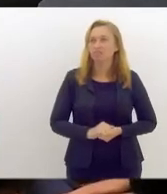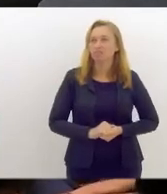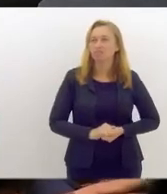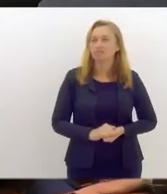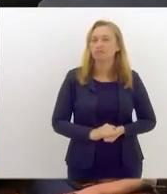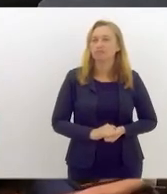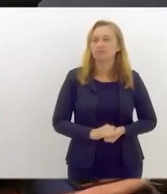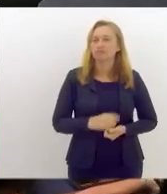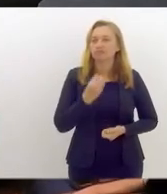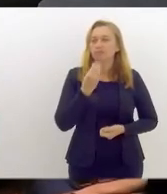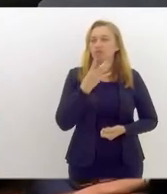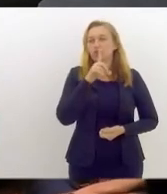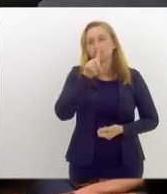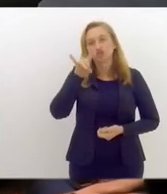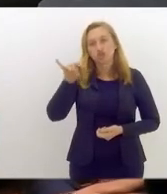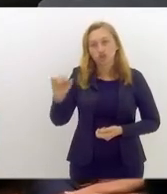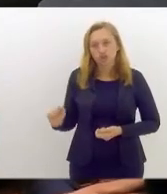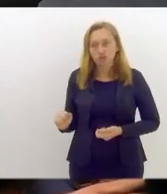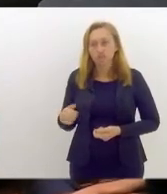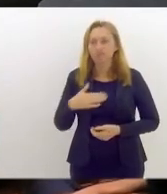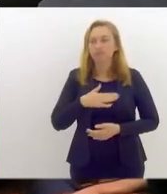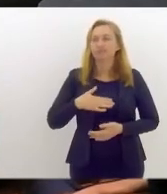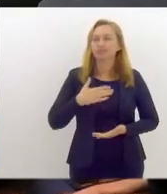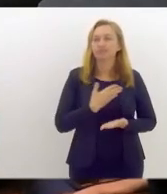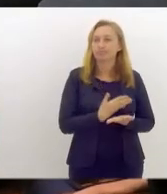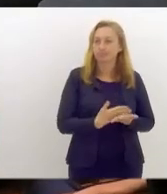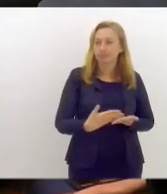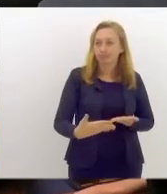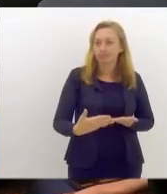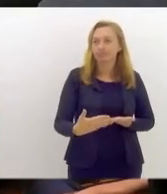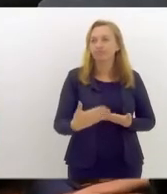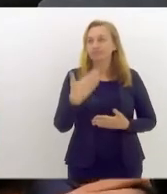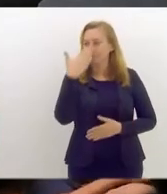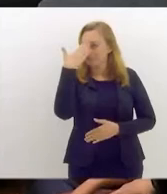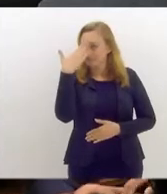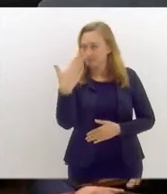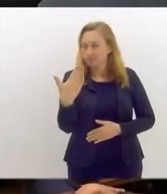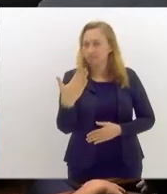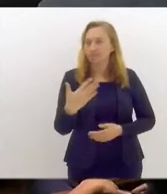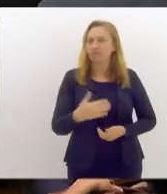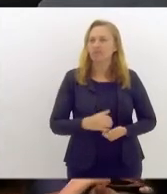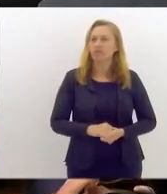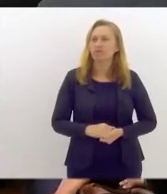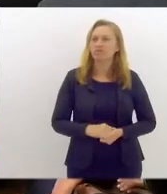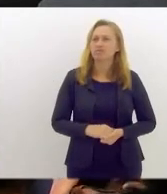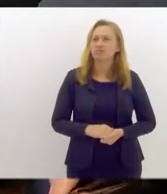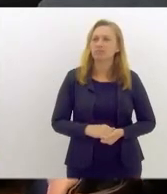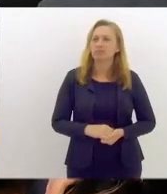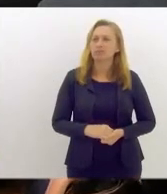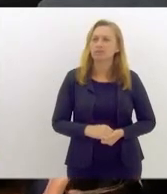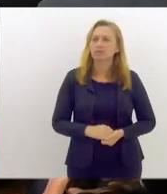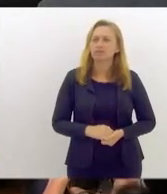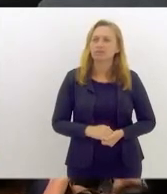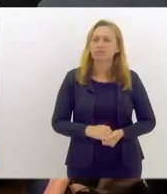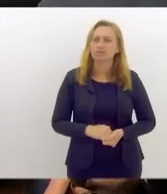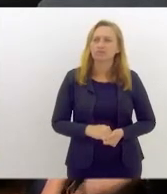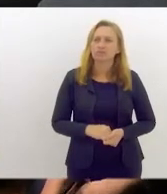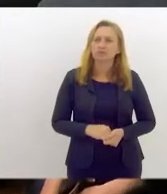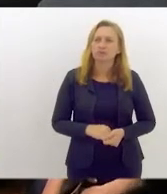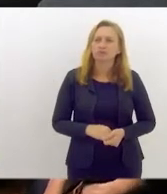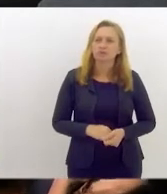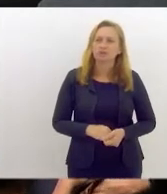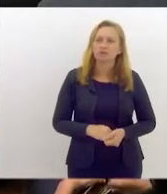bom dia gostaria de iniciar agradecendo primeiro a Deus por esse momento está aqui hoje